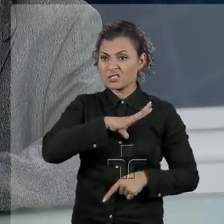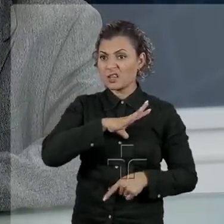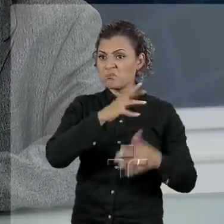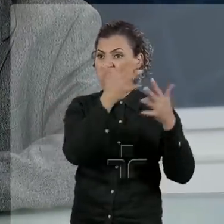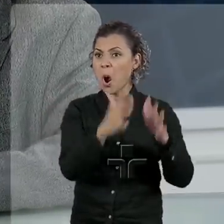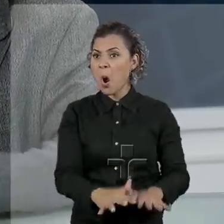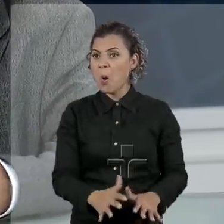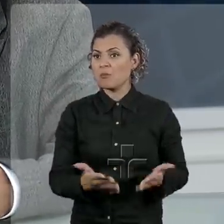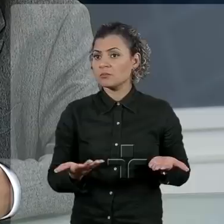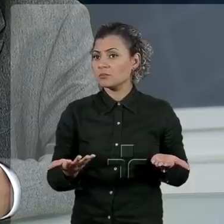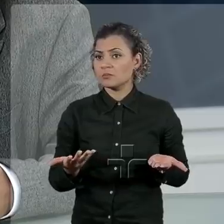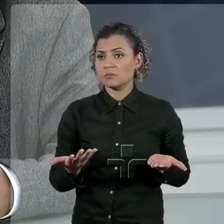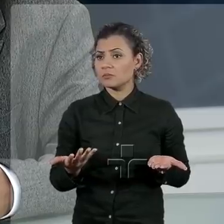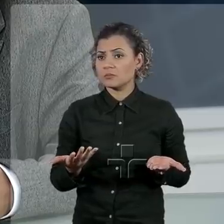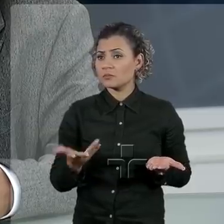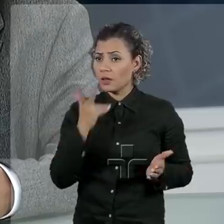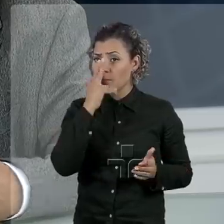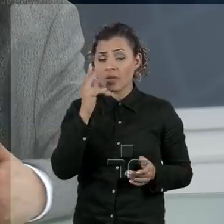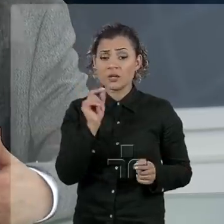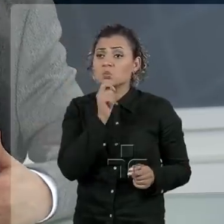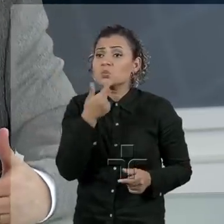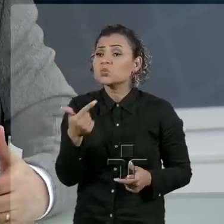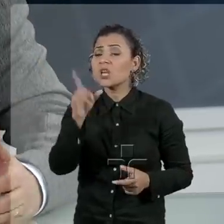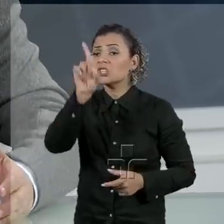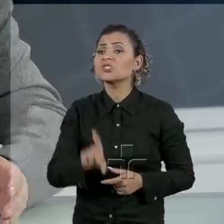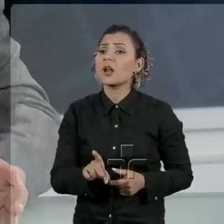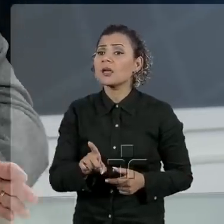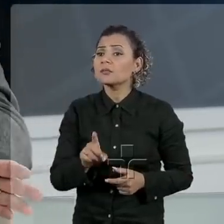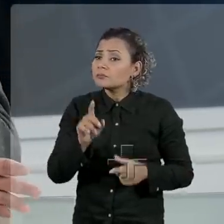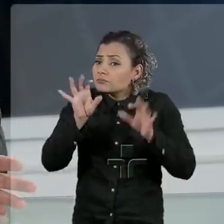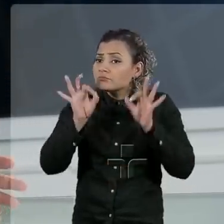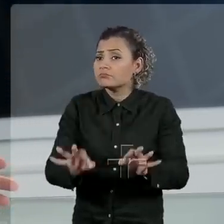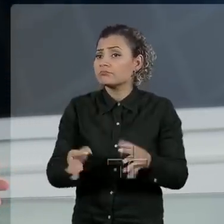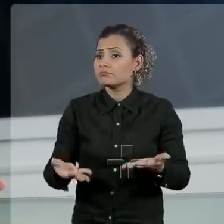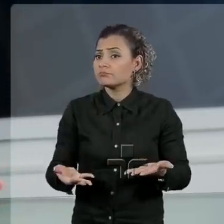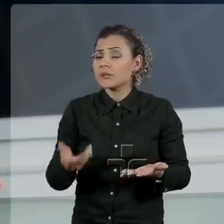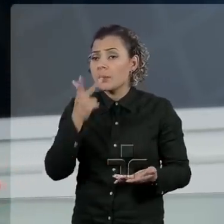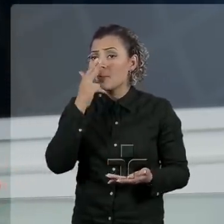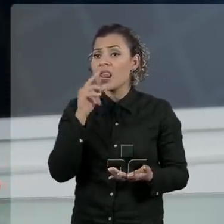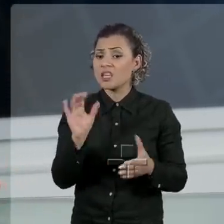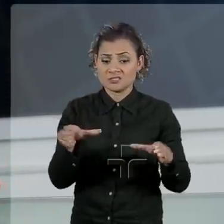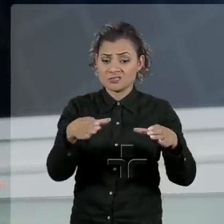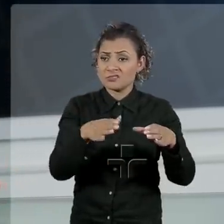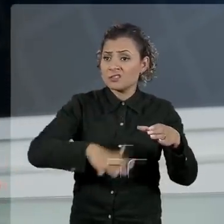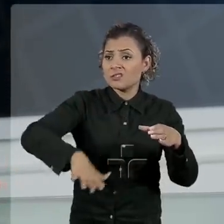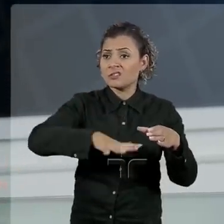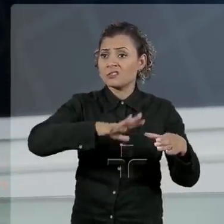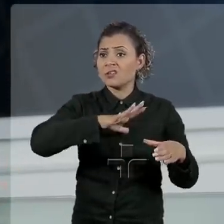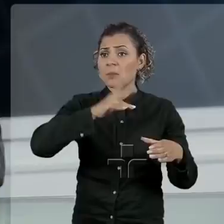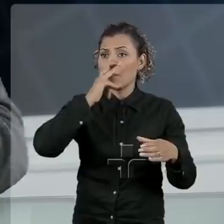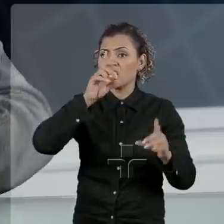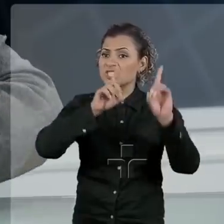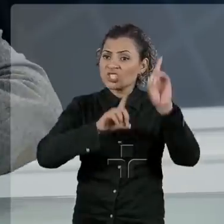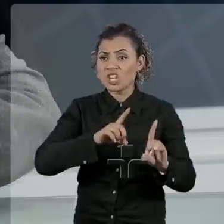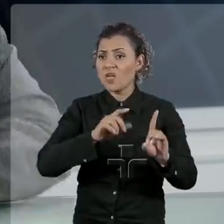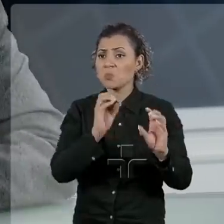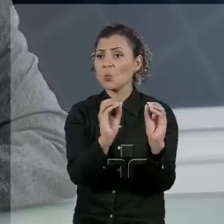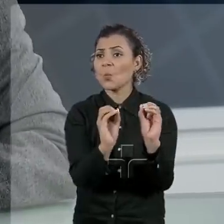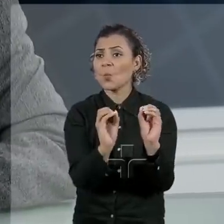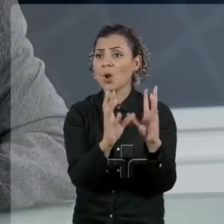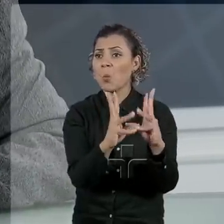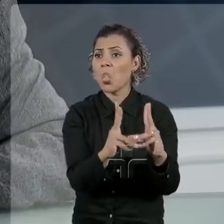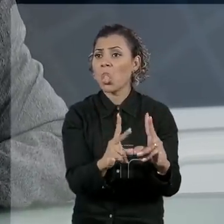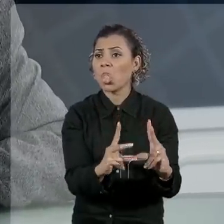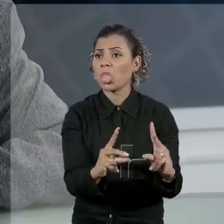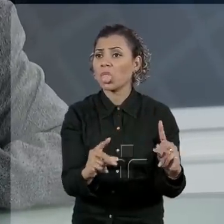fracasso. E aí você entra num processo quase de isolar esse bolsão de perda de Estado de Direito, como risco do tipo de guerra